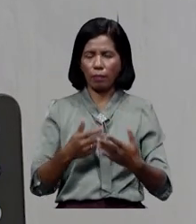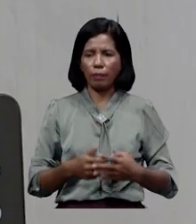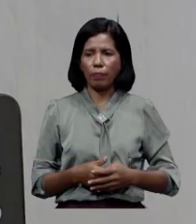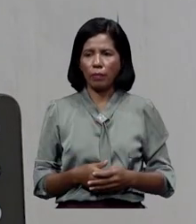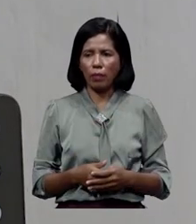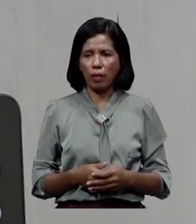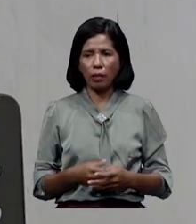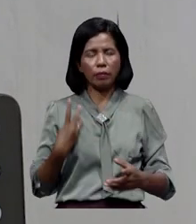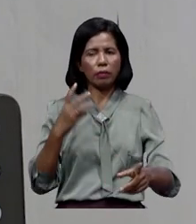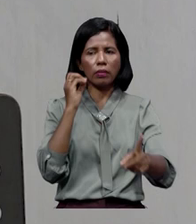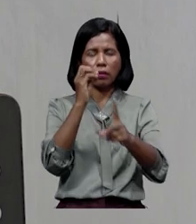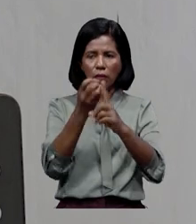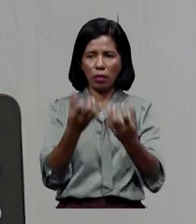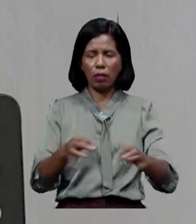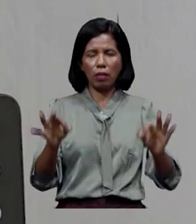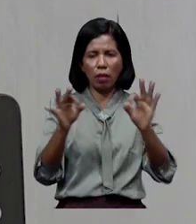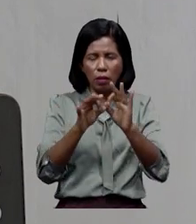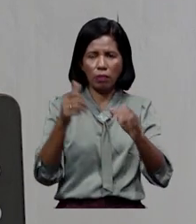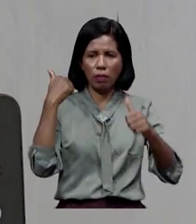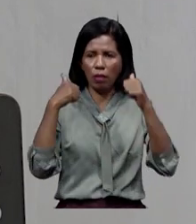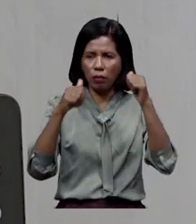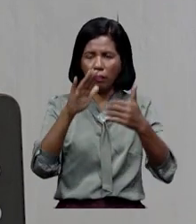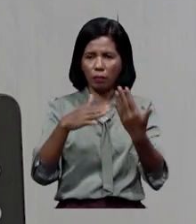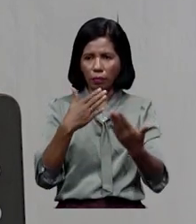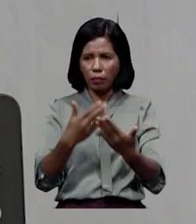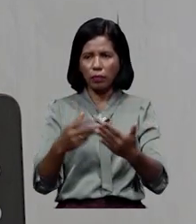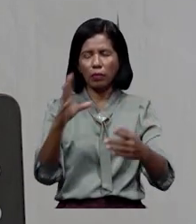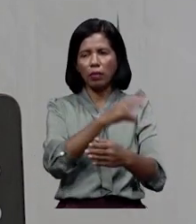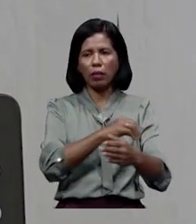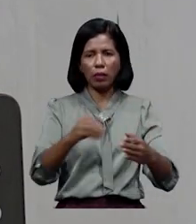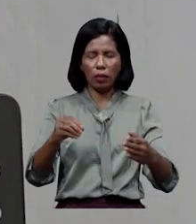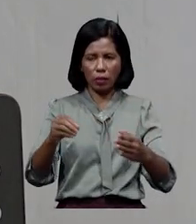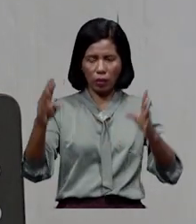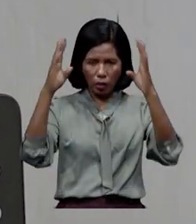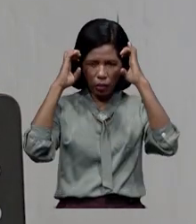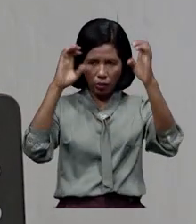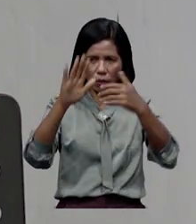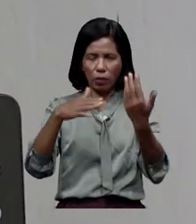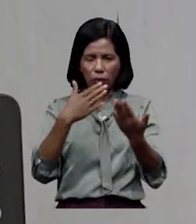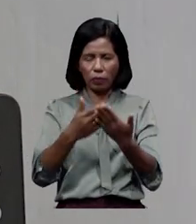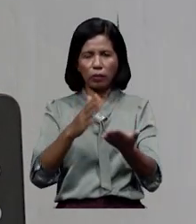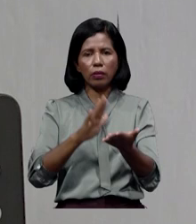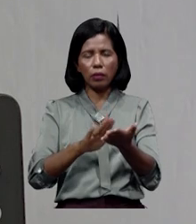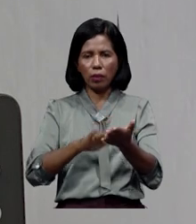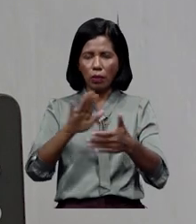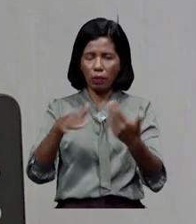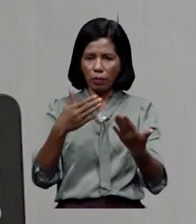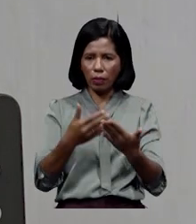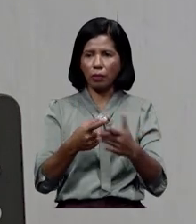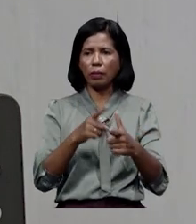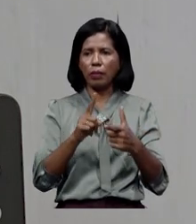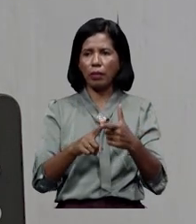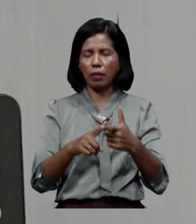Então, o objetivo principal com a atividade científica e da LEM, marca motiva estudantes em ensino secundário geral a